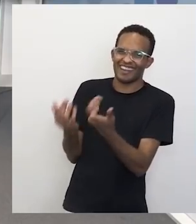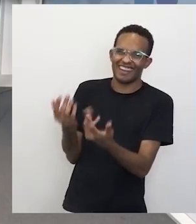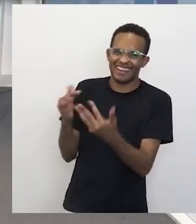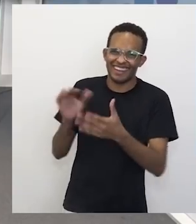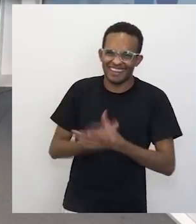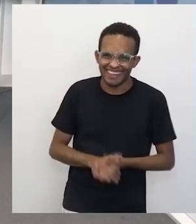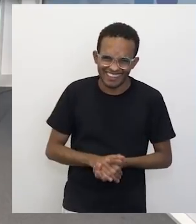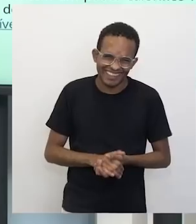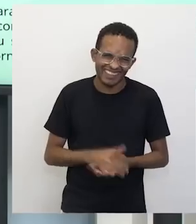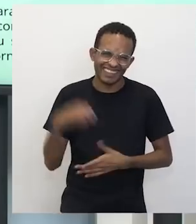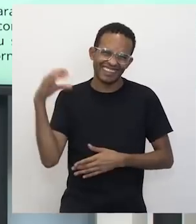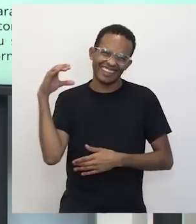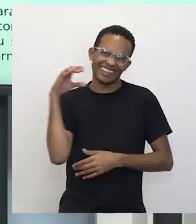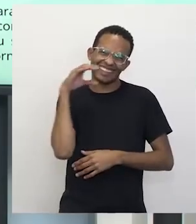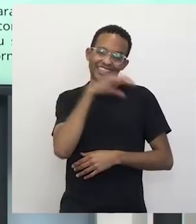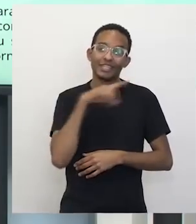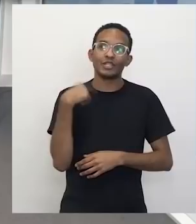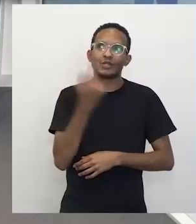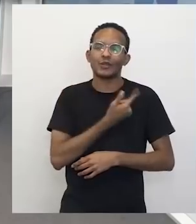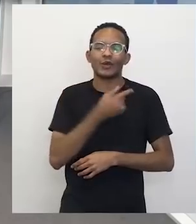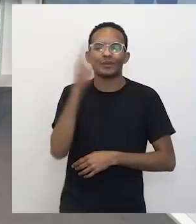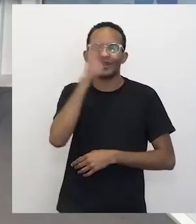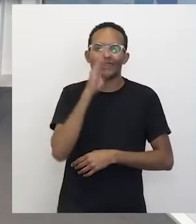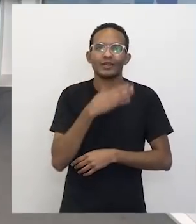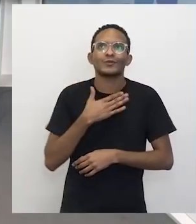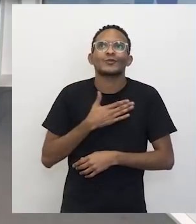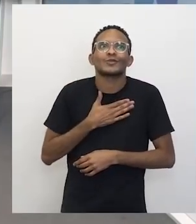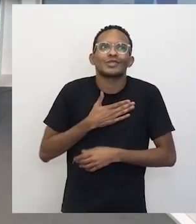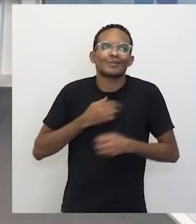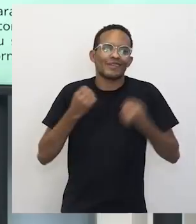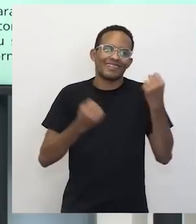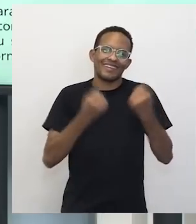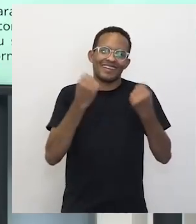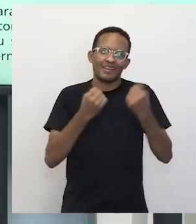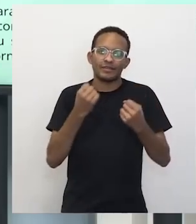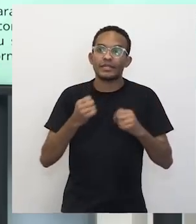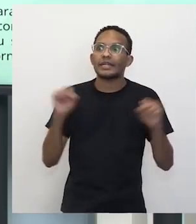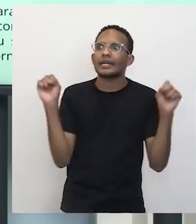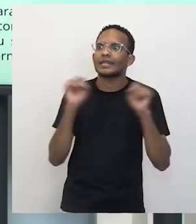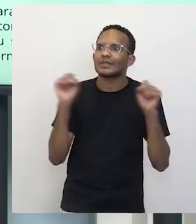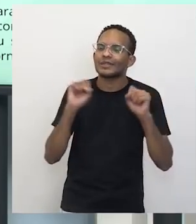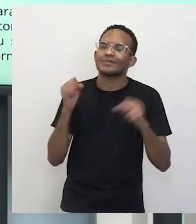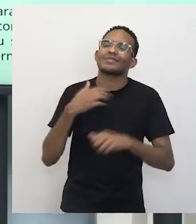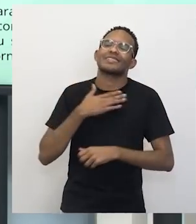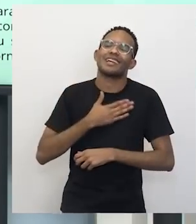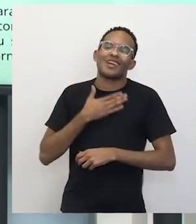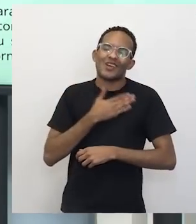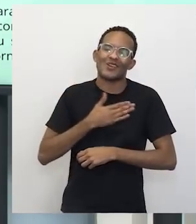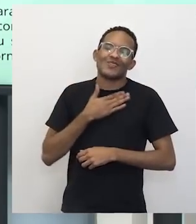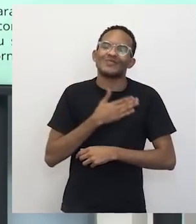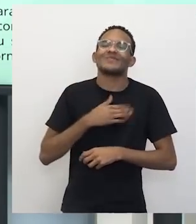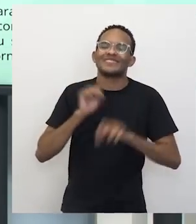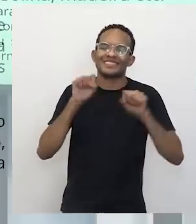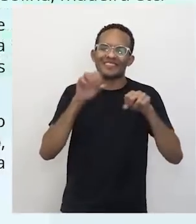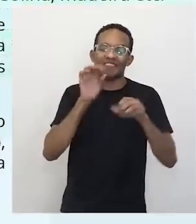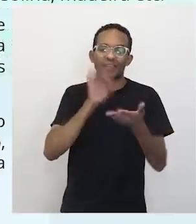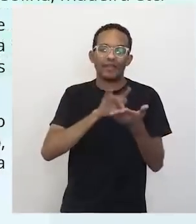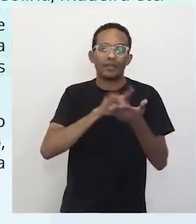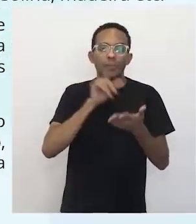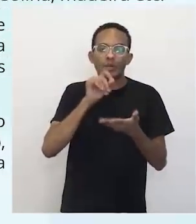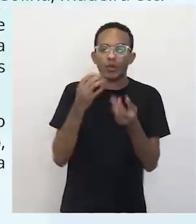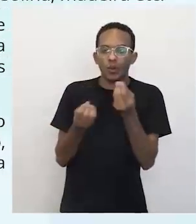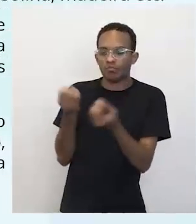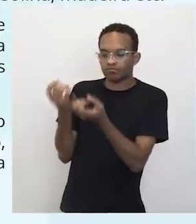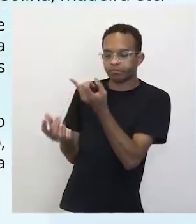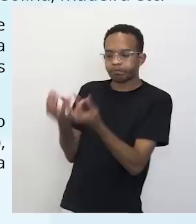Falou, Nós brasileiros gostamos de carro, né, Jorge? como apaixonado por carro, É. como todo brasileiro. Reações de